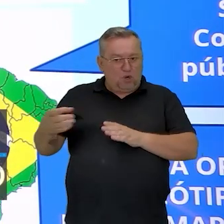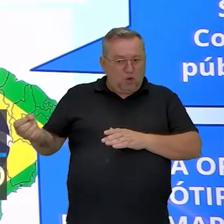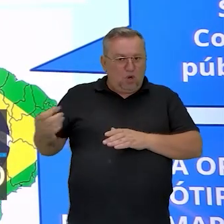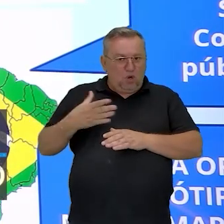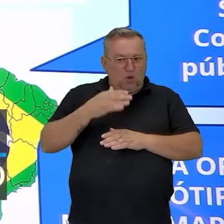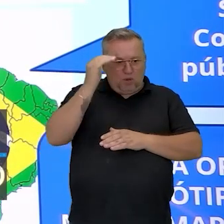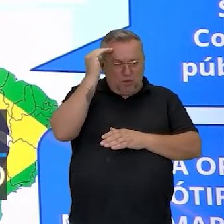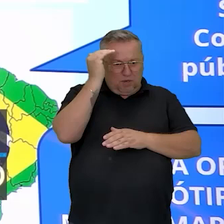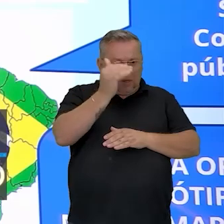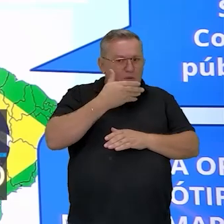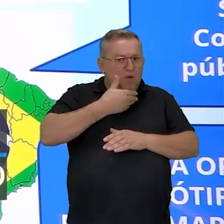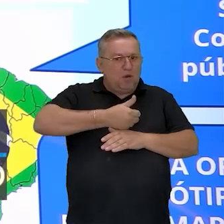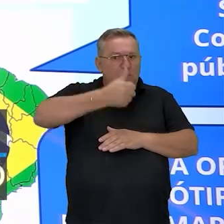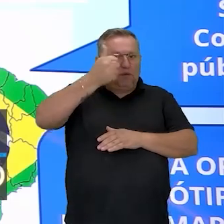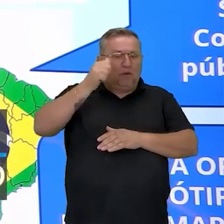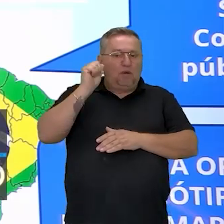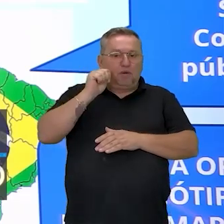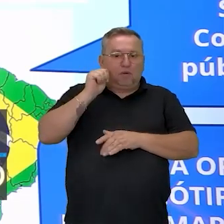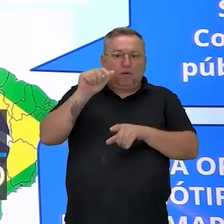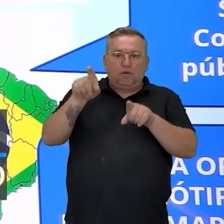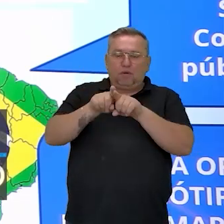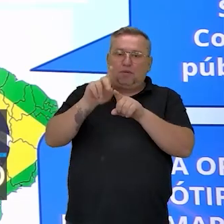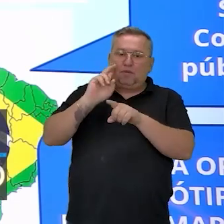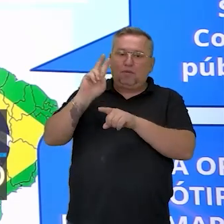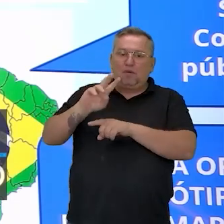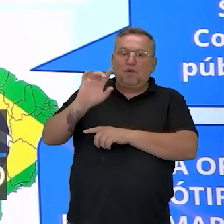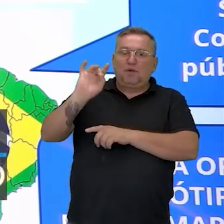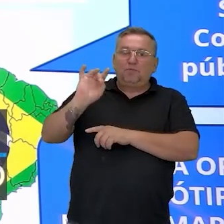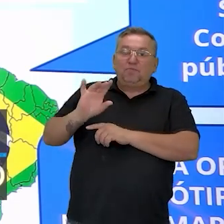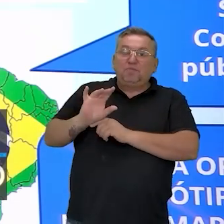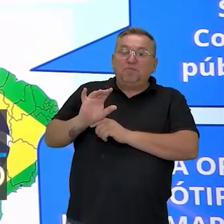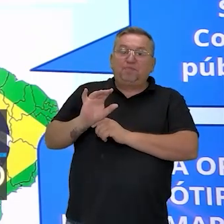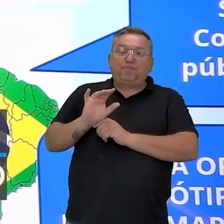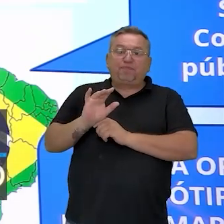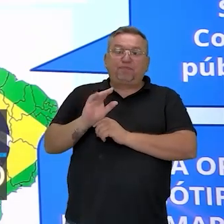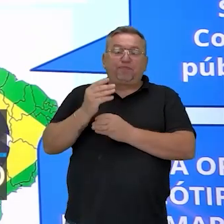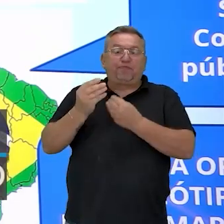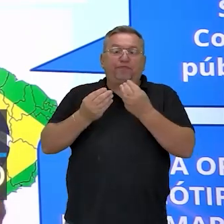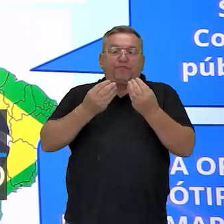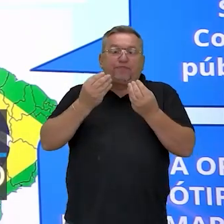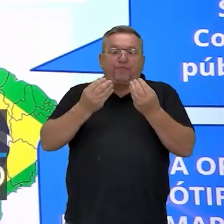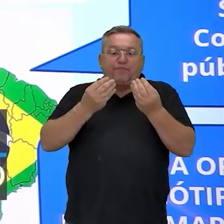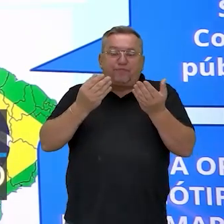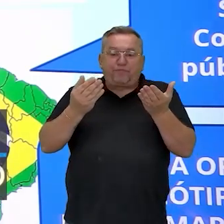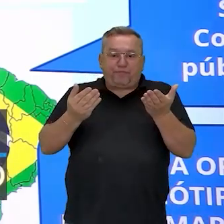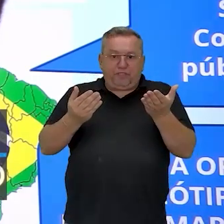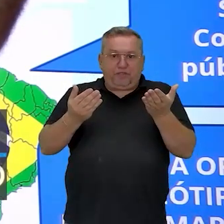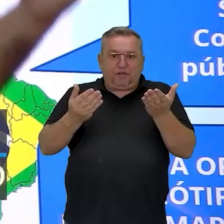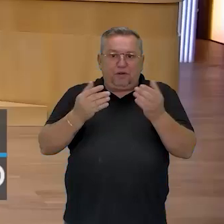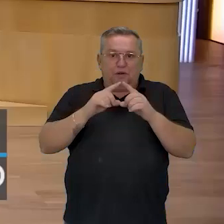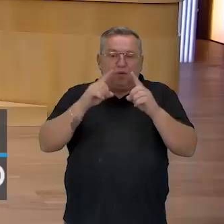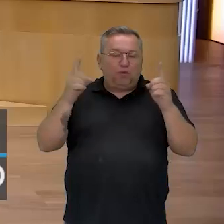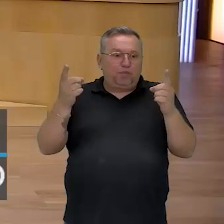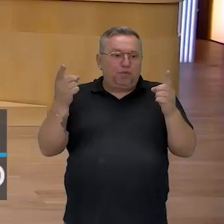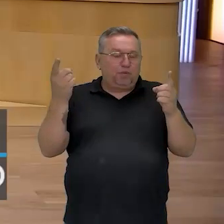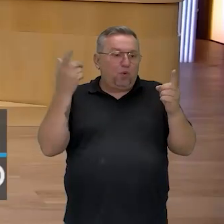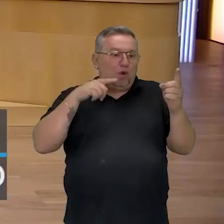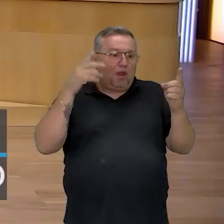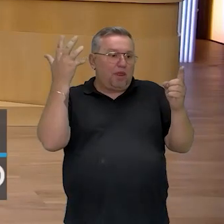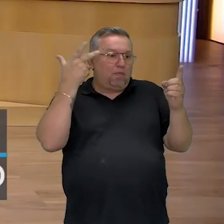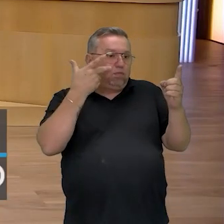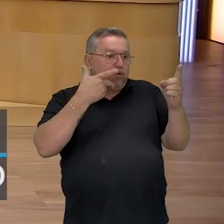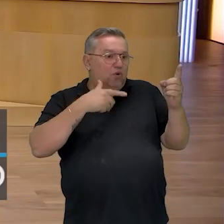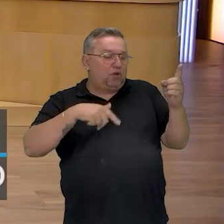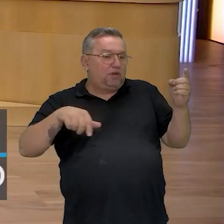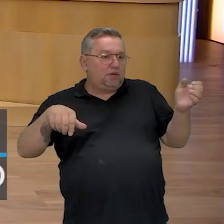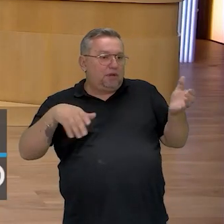respeitar melhor a mulher e não vê-la apenas como um paisagismo